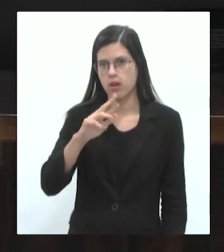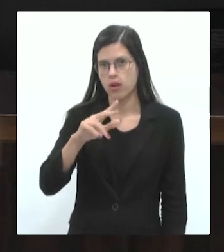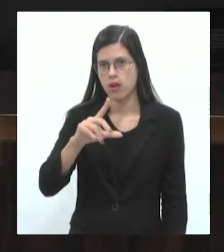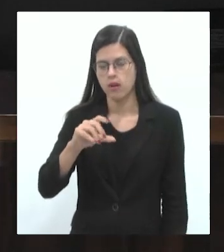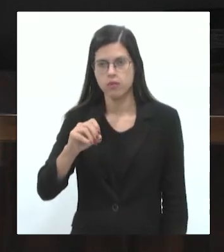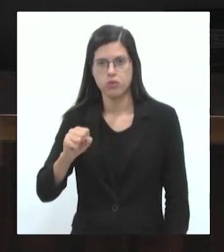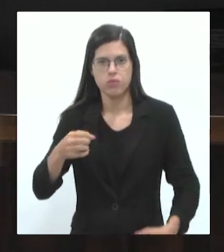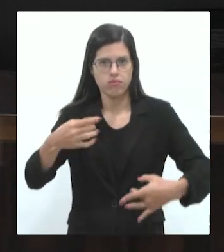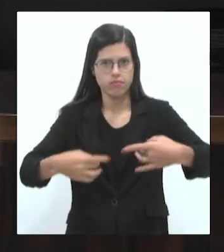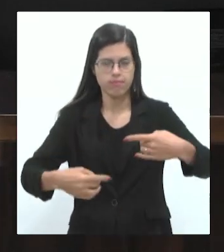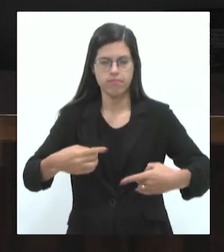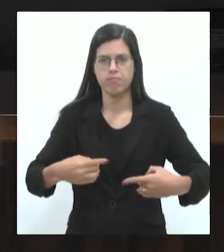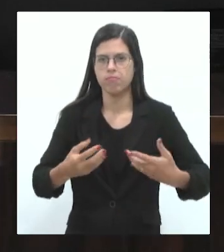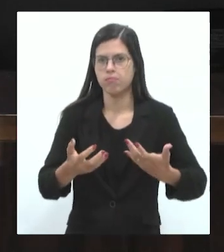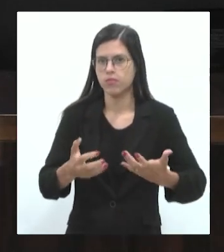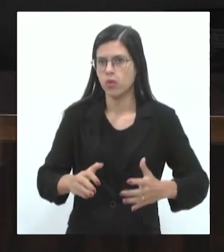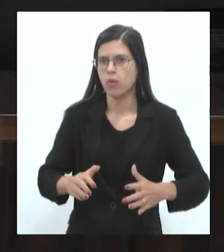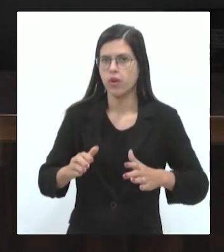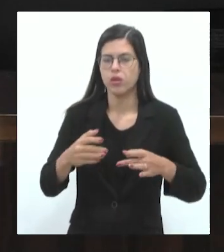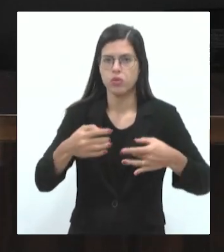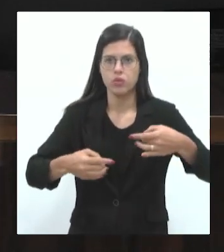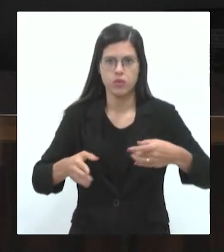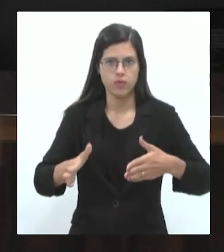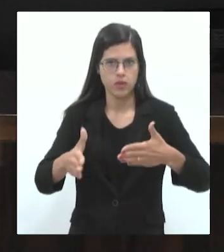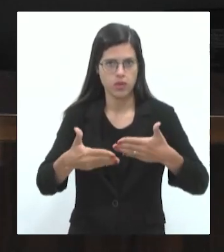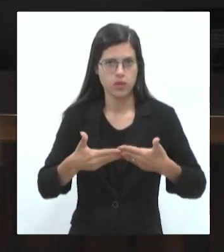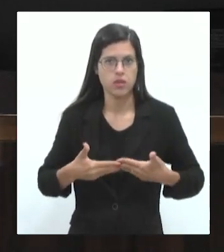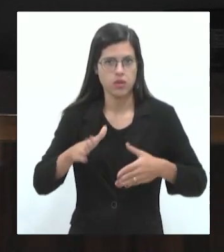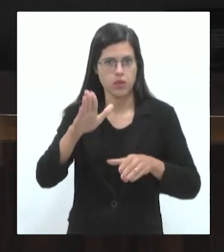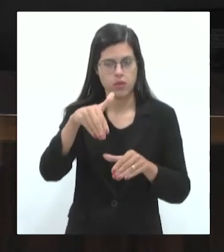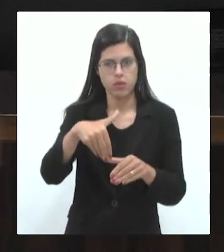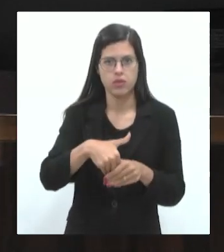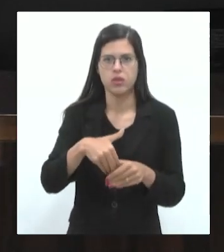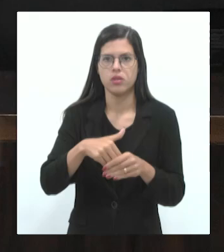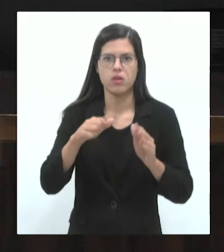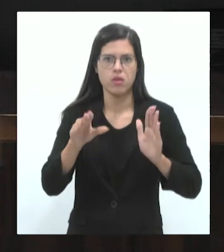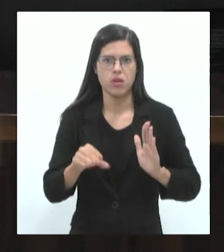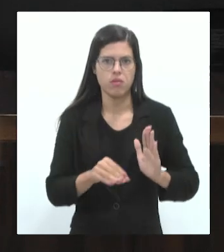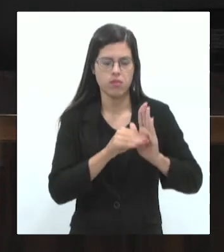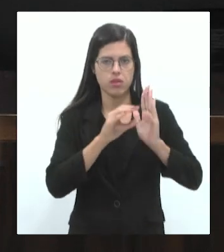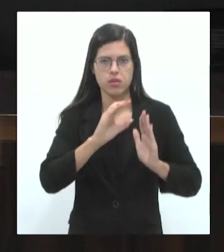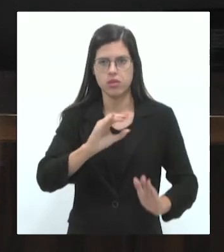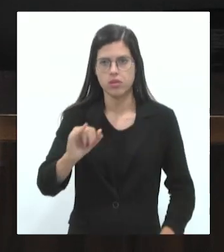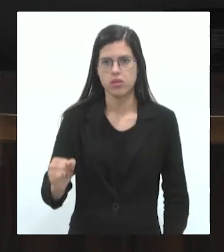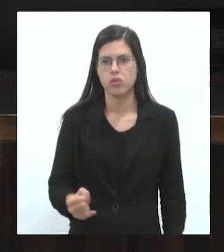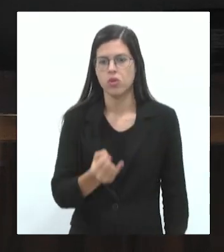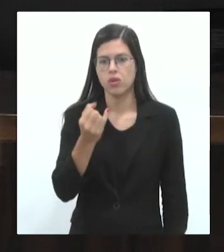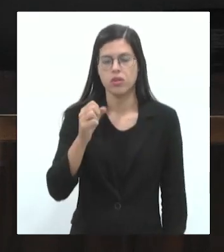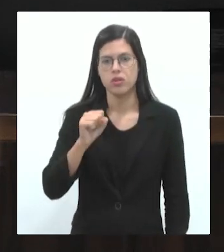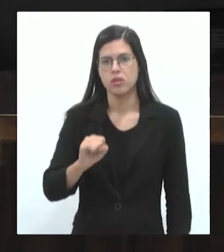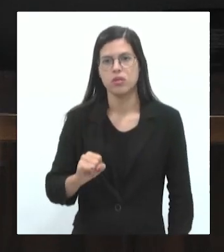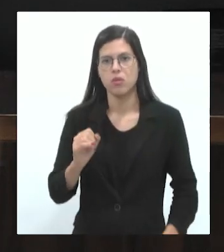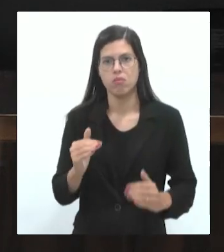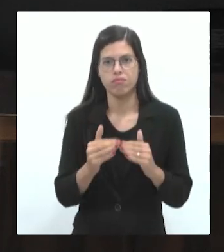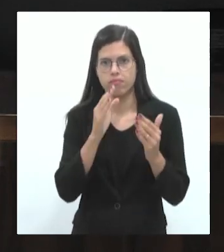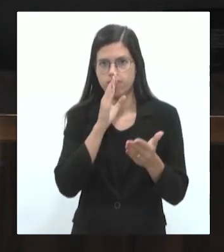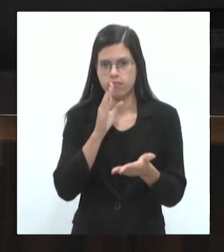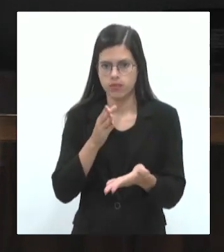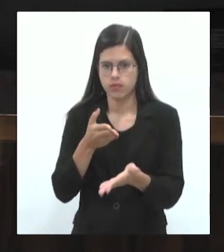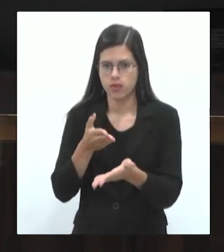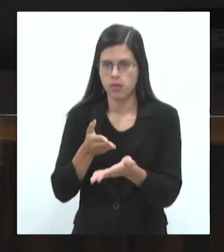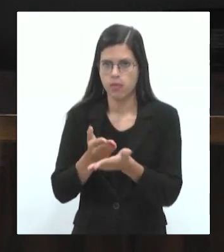não havendo quem queira discutir, encerrada a discussão. Em votação, a emenda da CCJ. Os senhores que aprovam permaneçam como